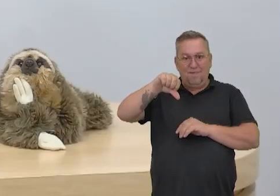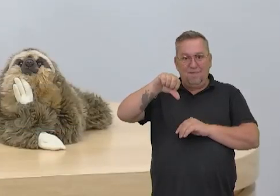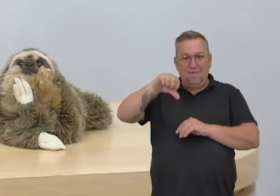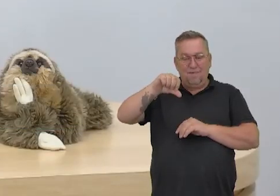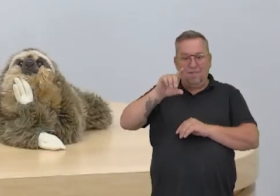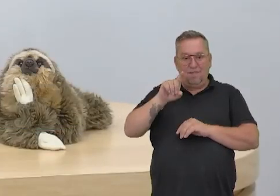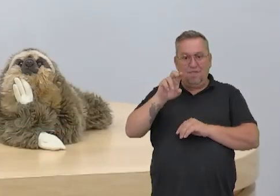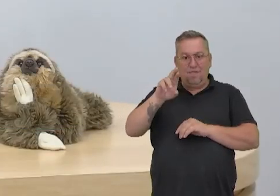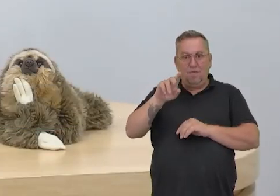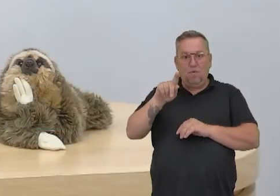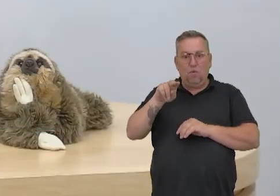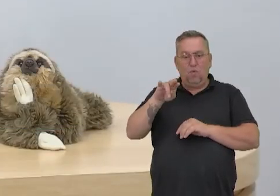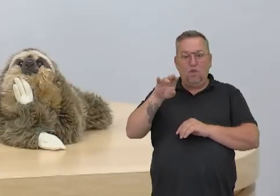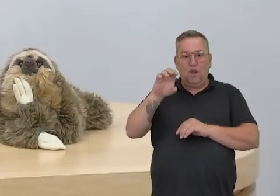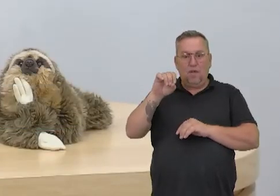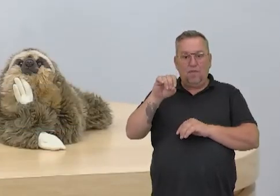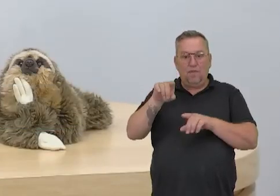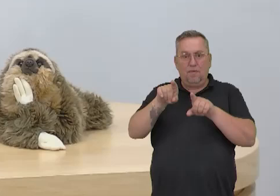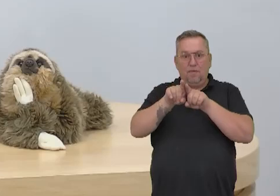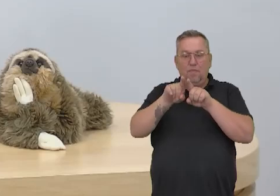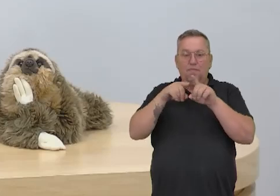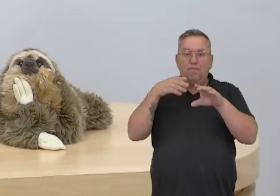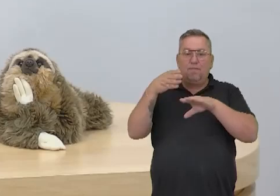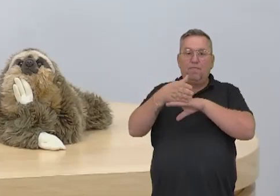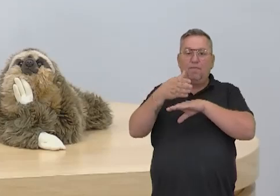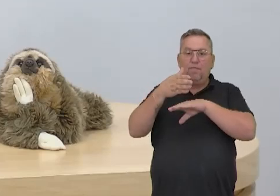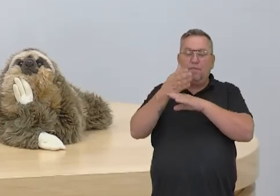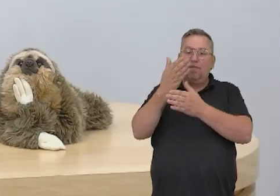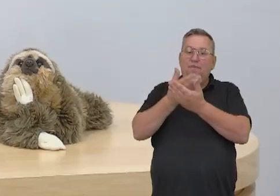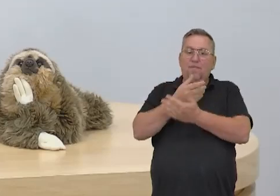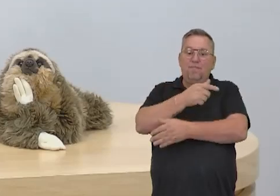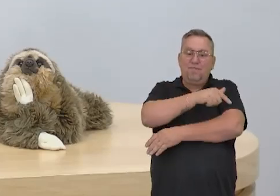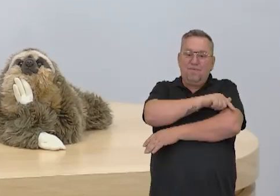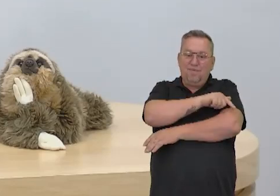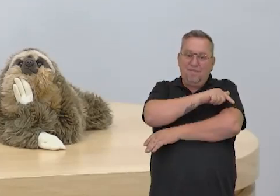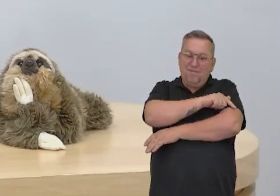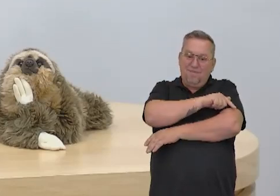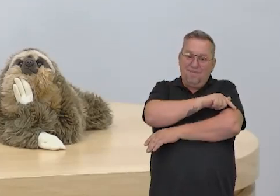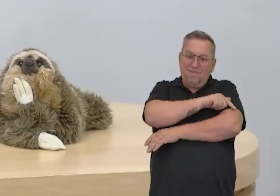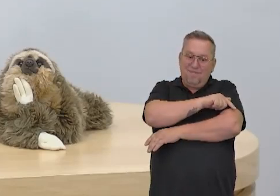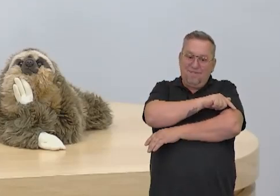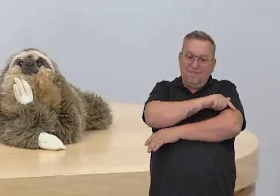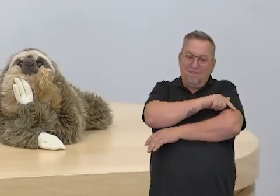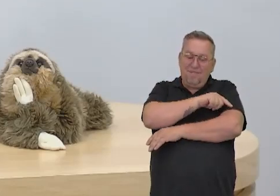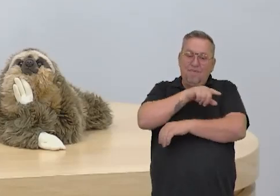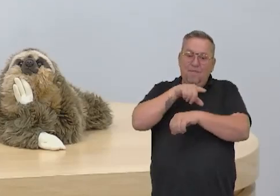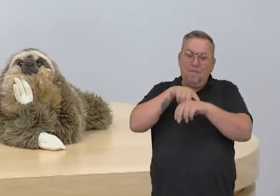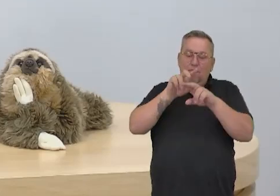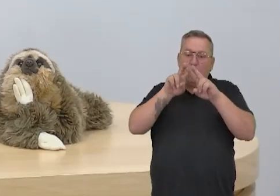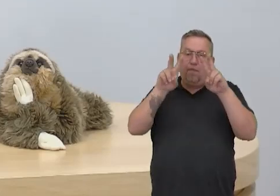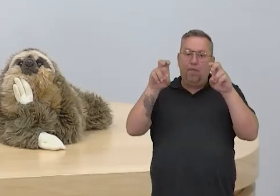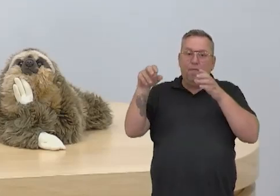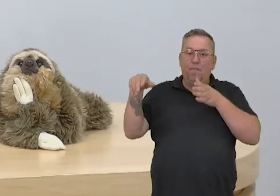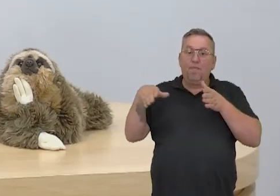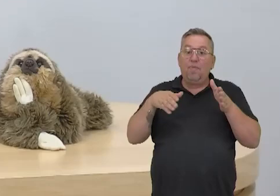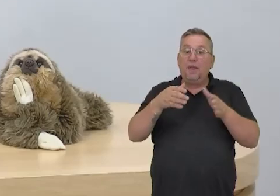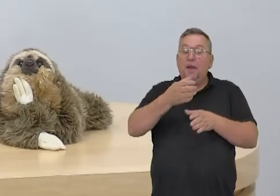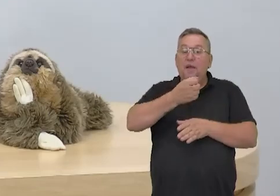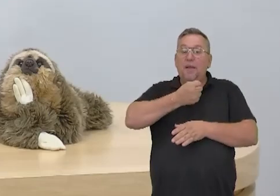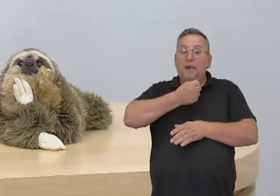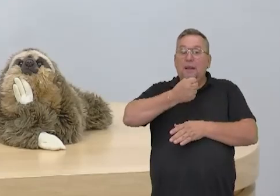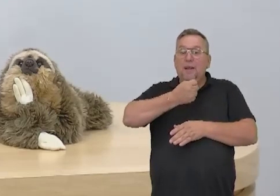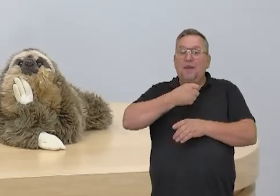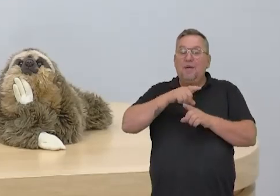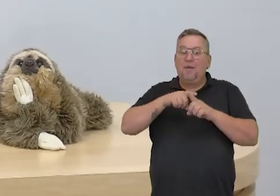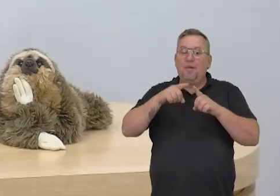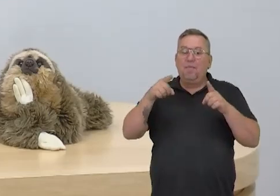o Dr. Gustavo Cabral participará da aula do 7º ano. A aula o tema é Caminhos da Entrevista,